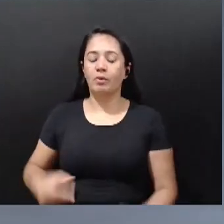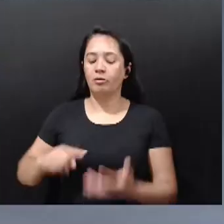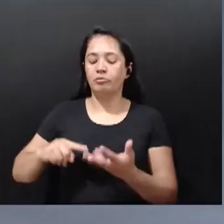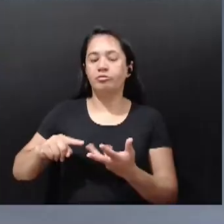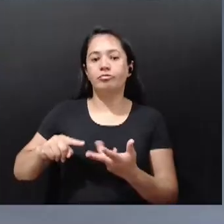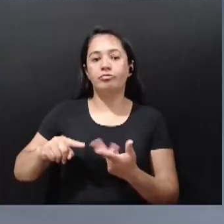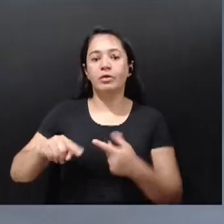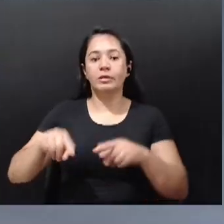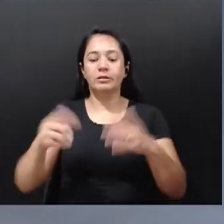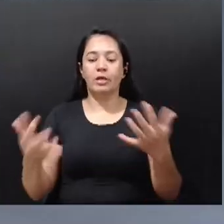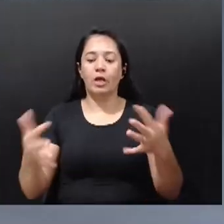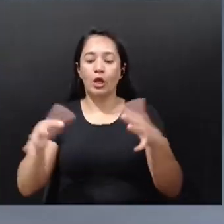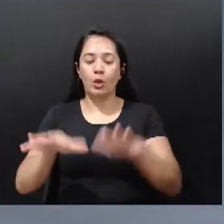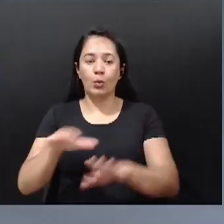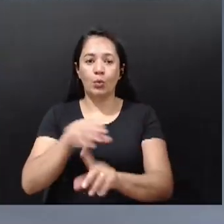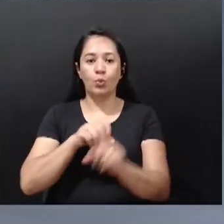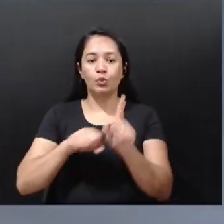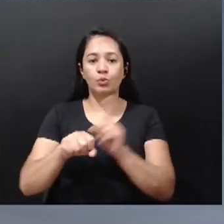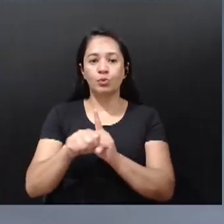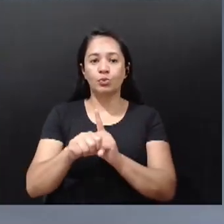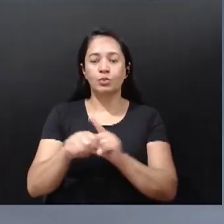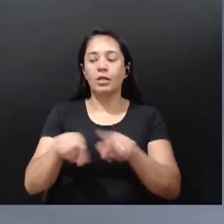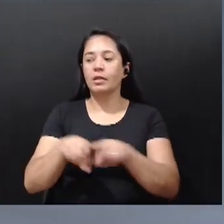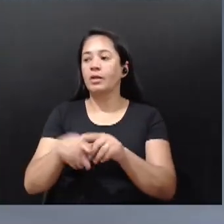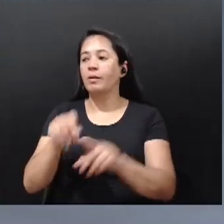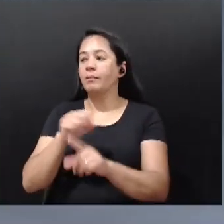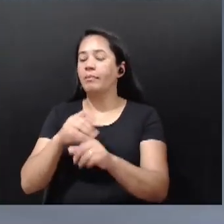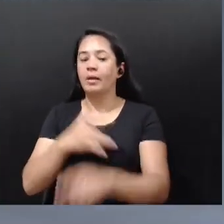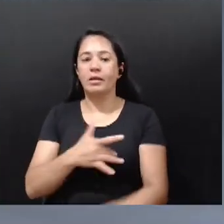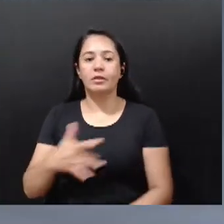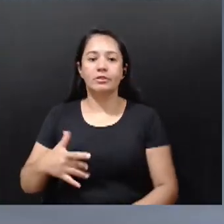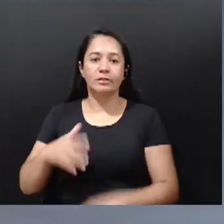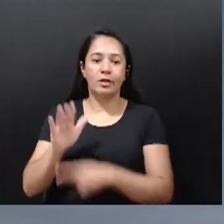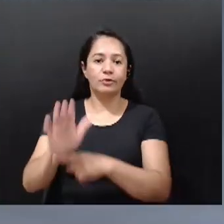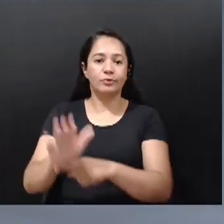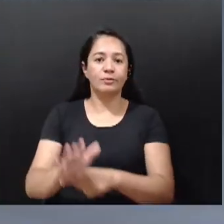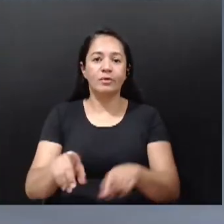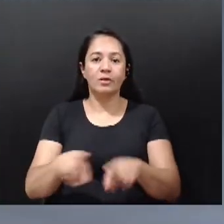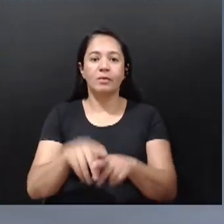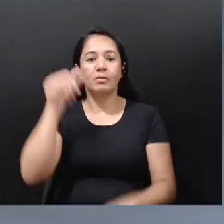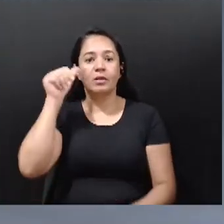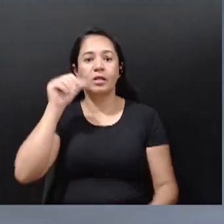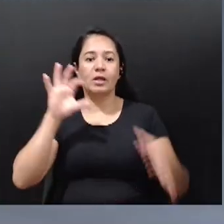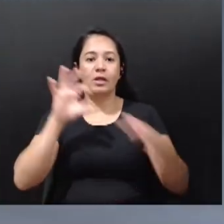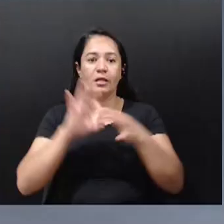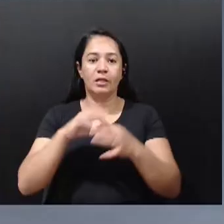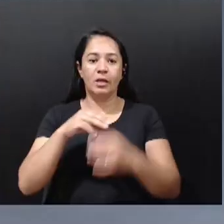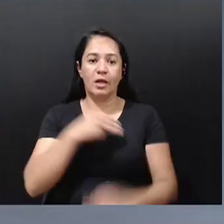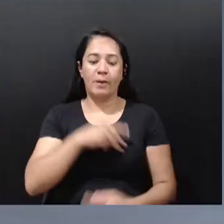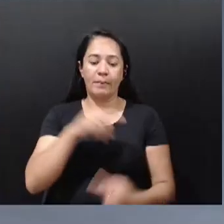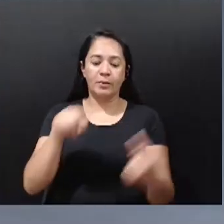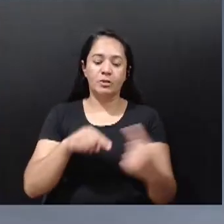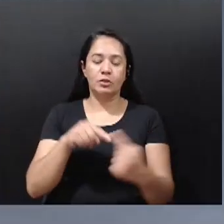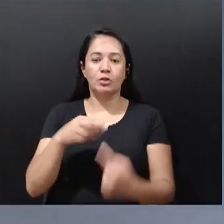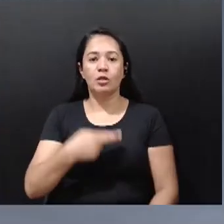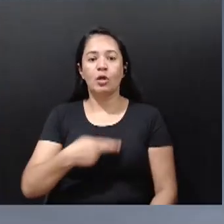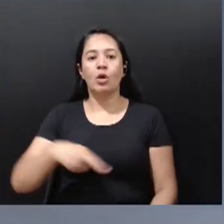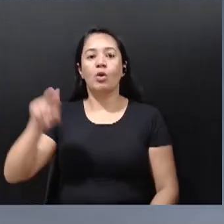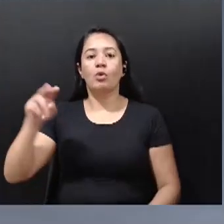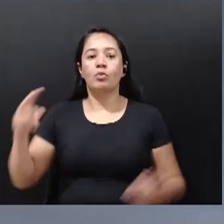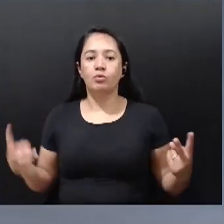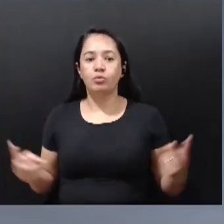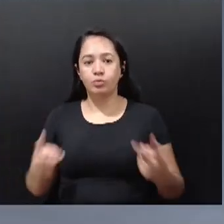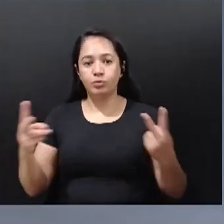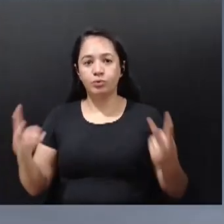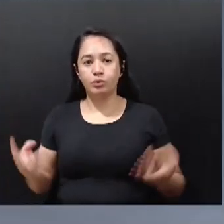social, assistência à saúde e às mulheres ligadas a missões religiosas de valorização e preservação da